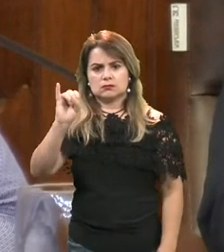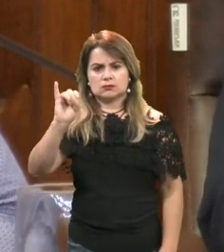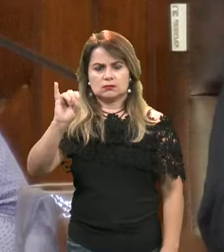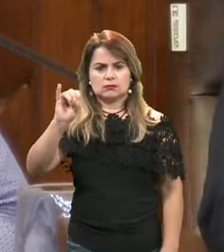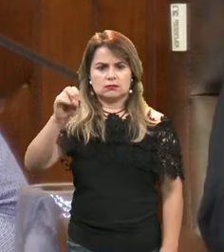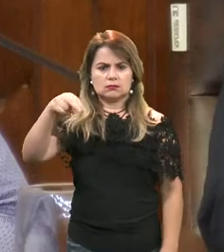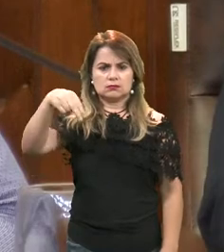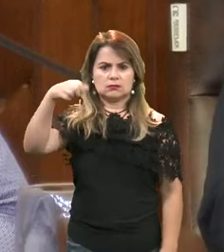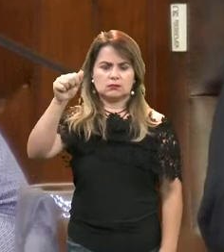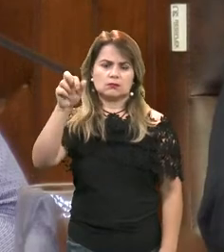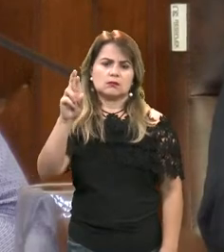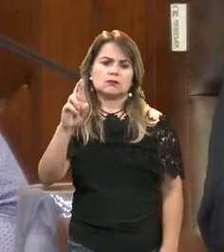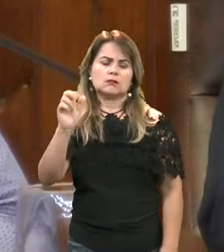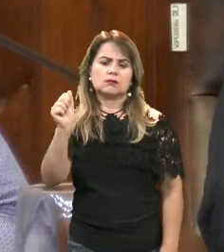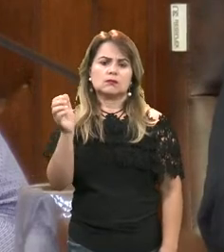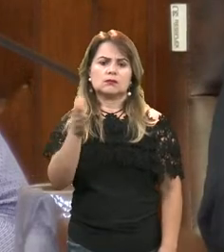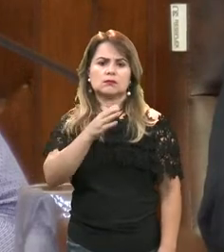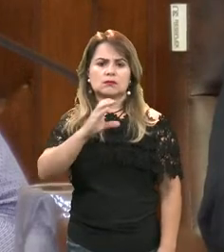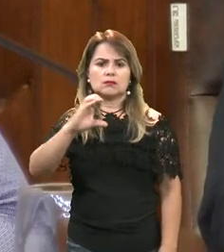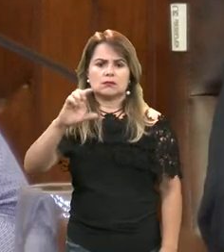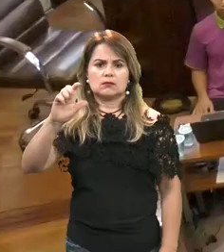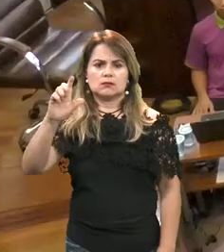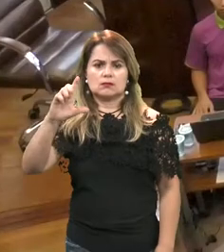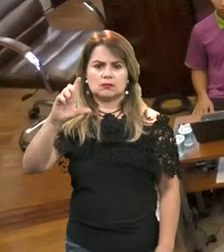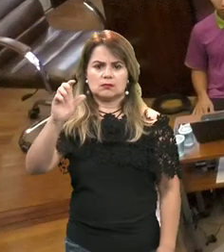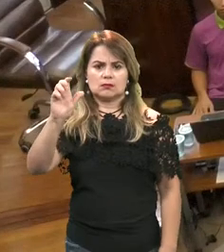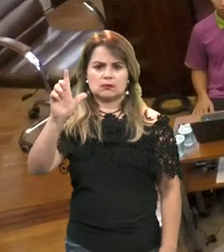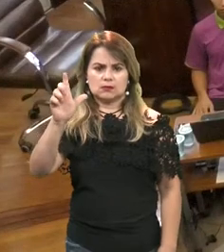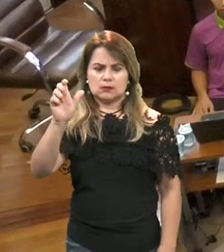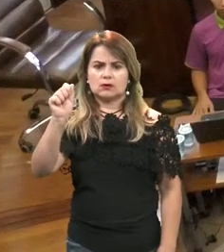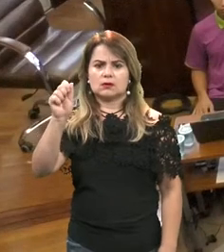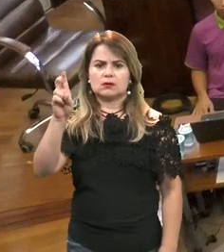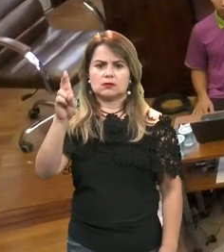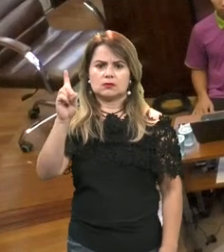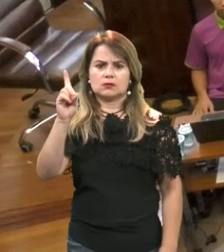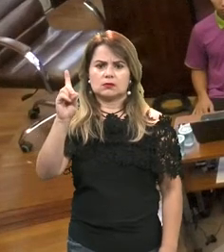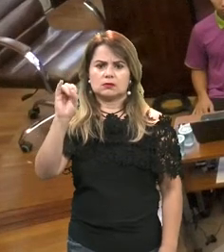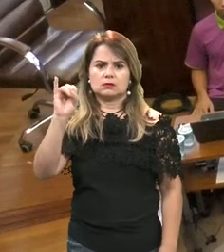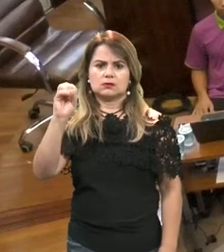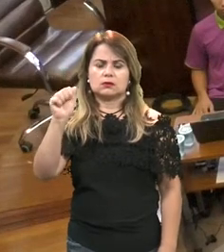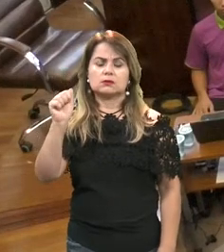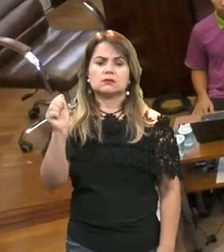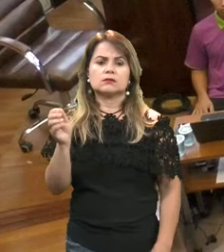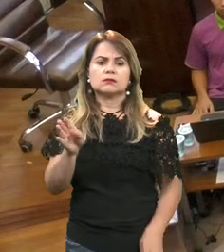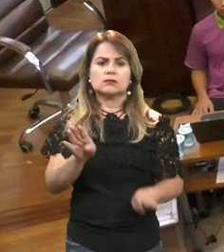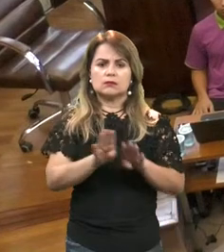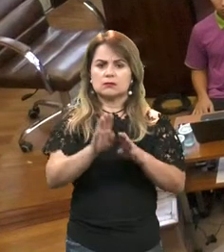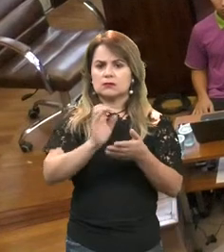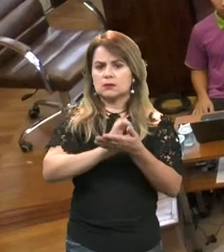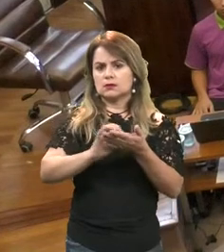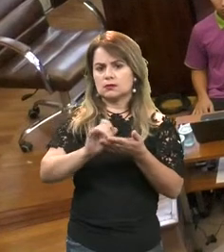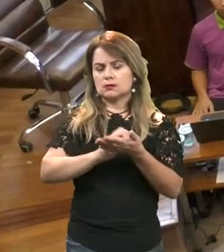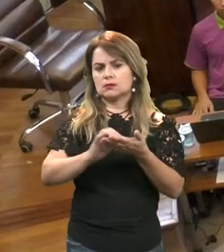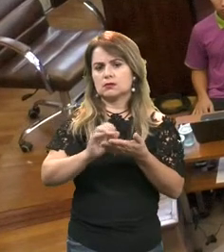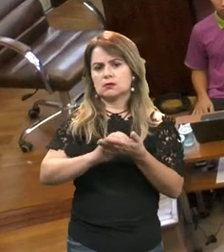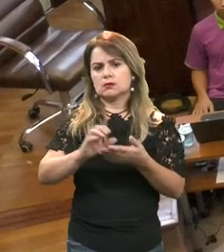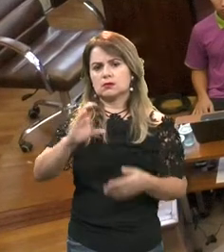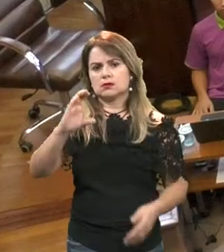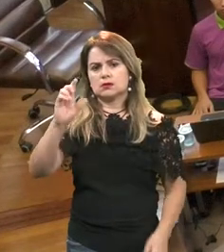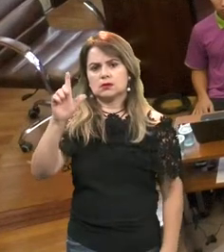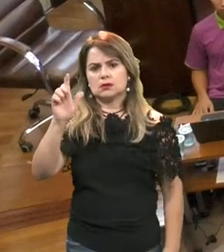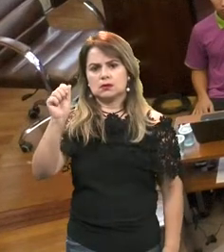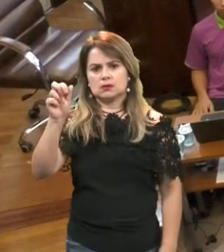a vice-presidente Cláudia Marim Pereira Castellazzi, a primeira secretária Clarissa Maria Vaca